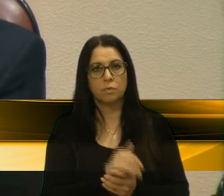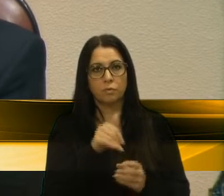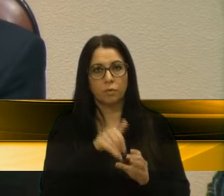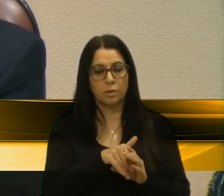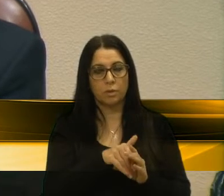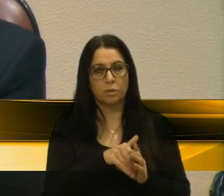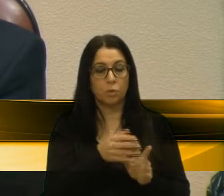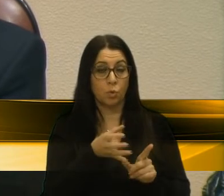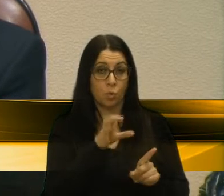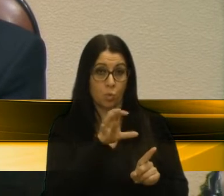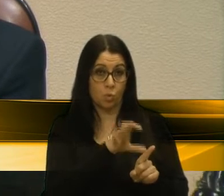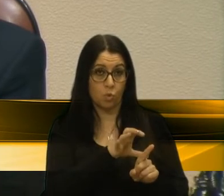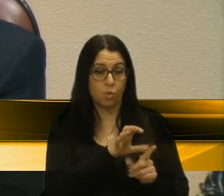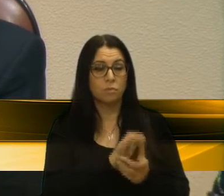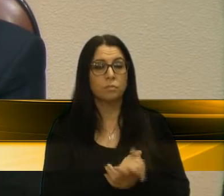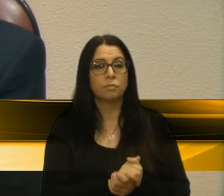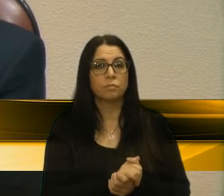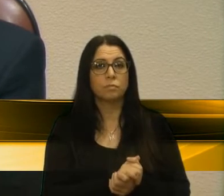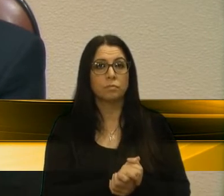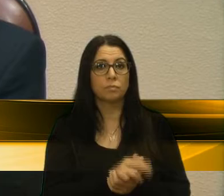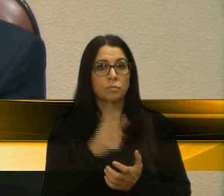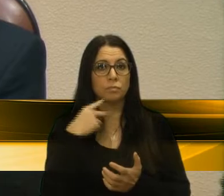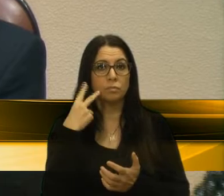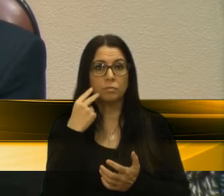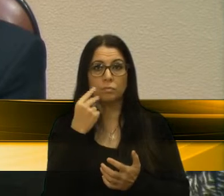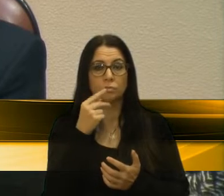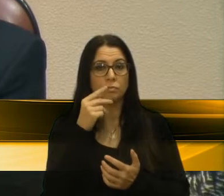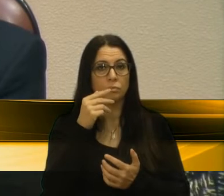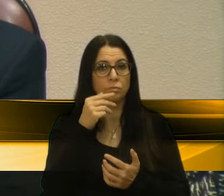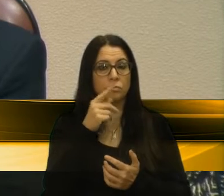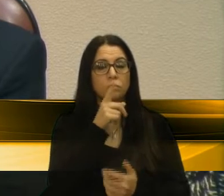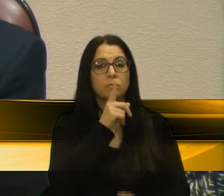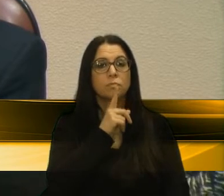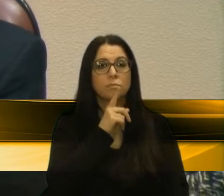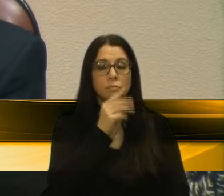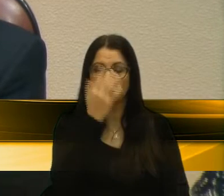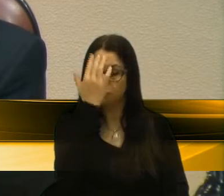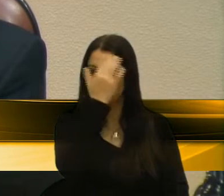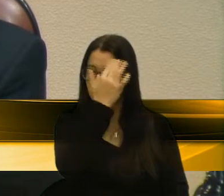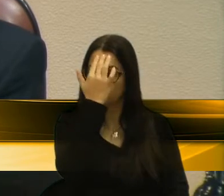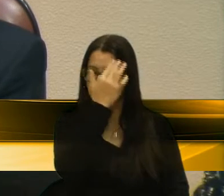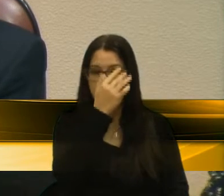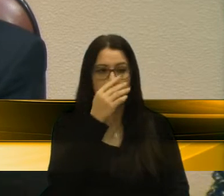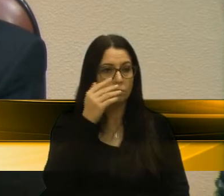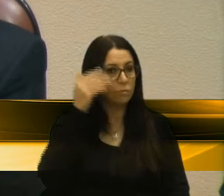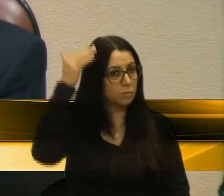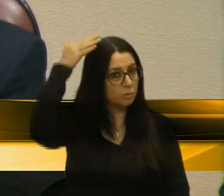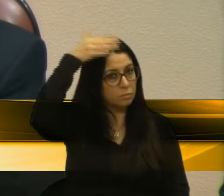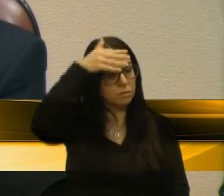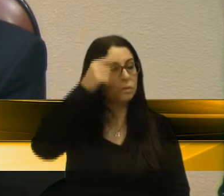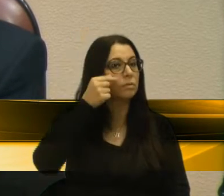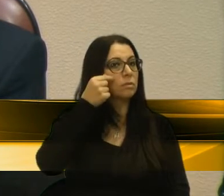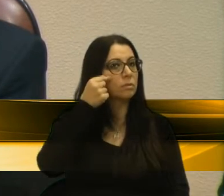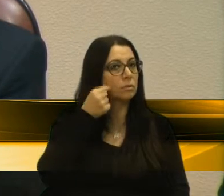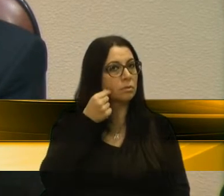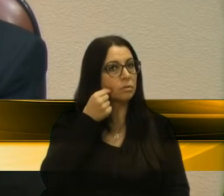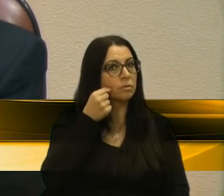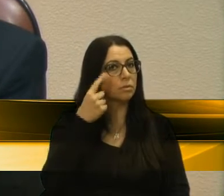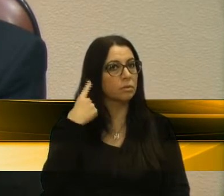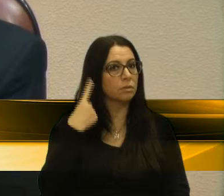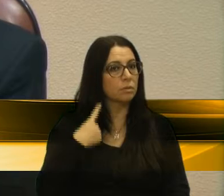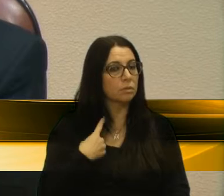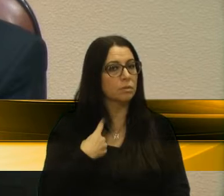votando contrariamente os vereadores Alberto Menegúcia, Dilode Domênico, Alceu Tomé, Arlindo Bandeira, Denise